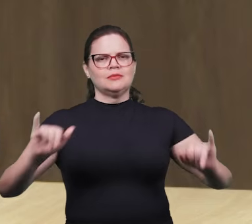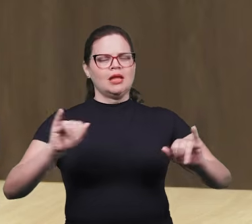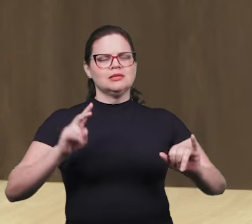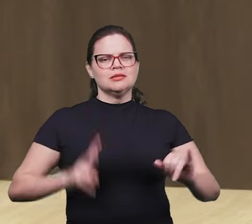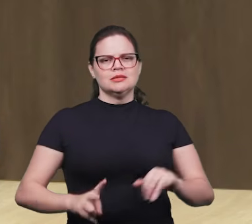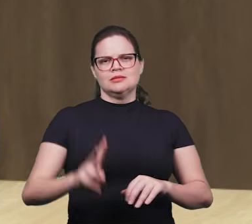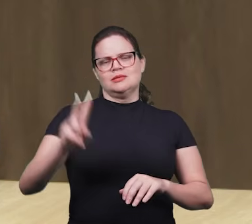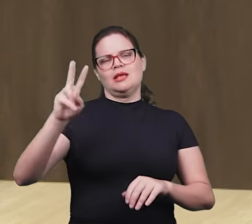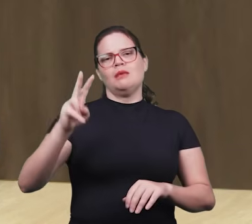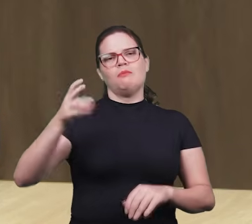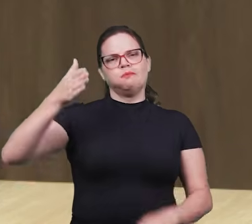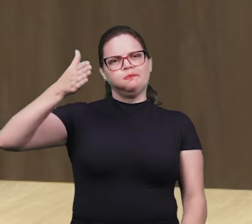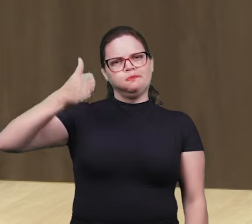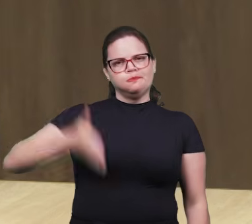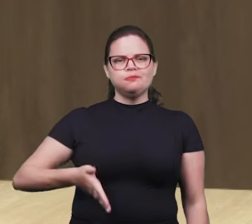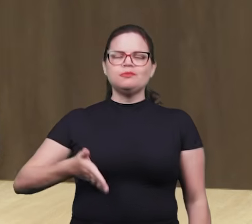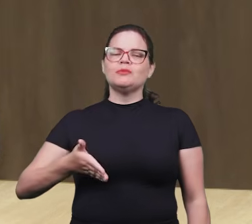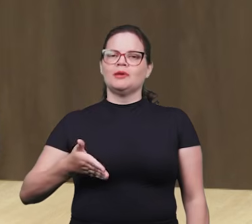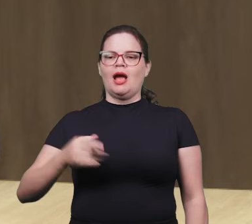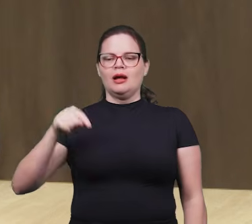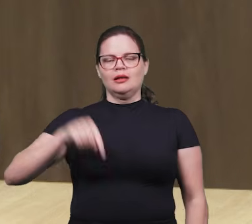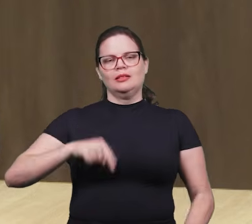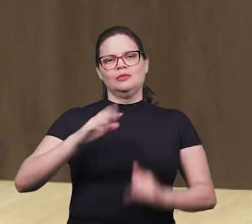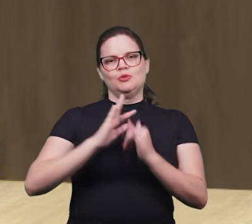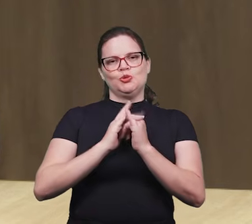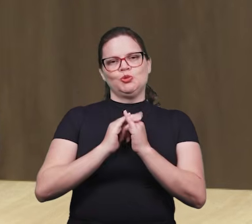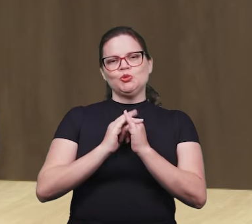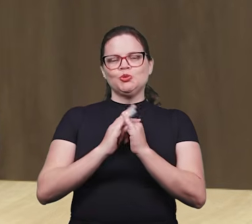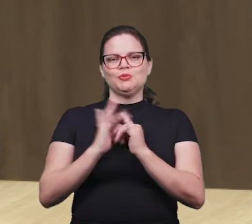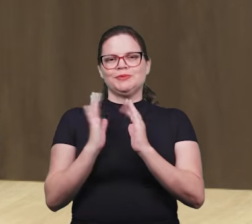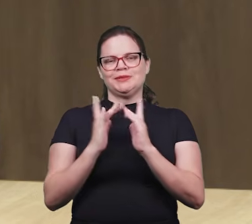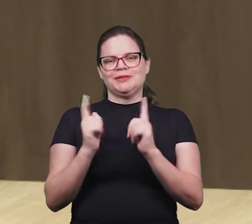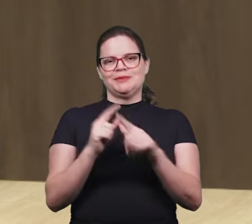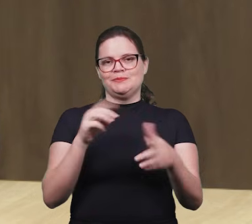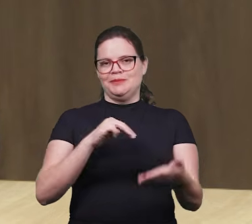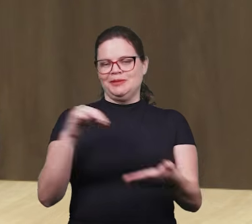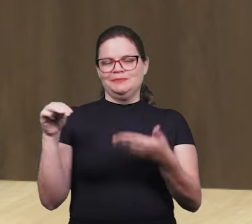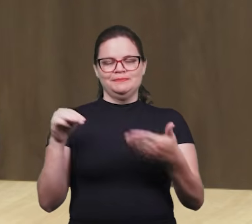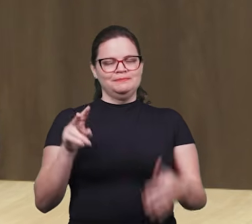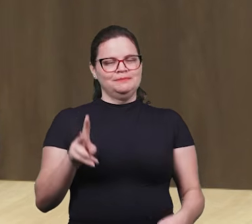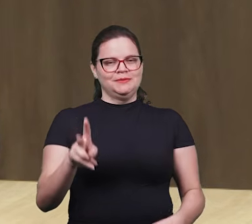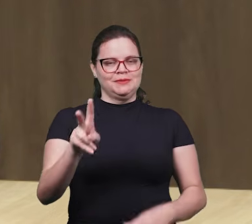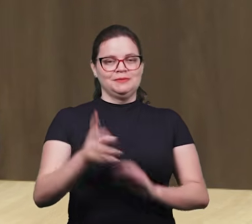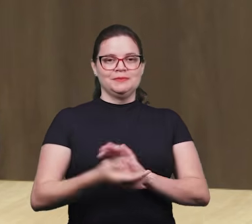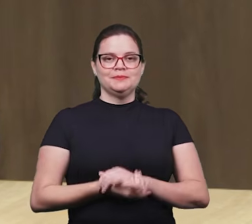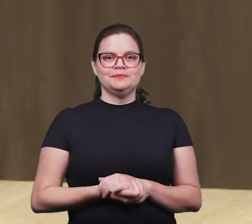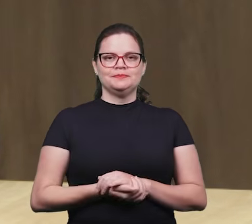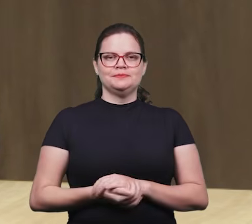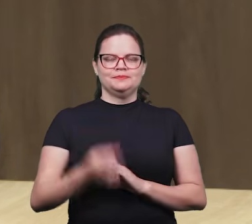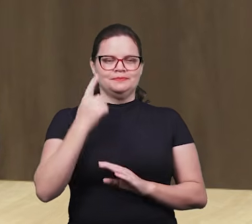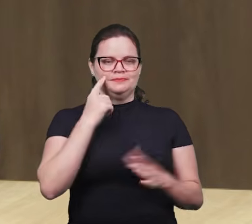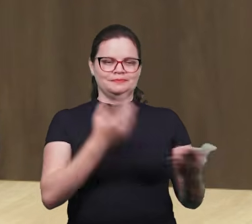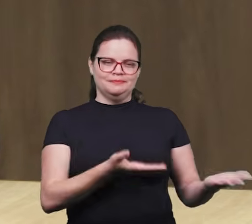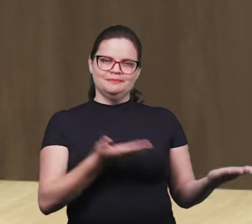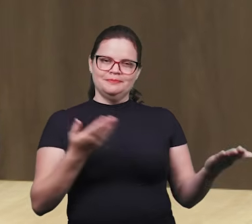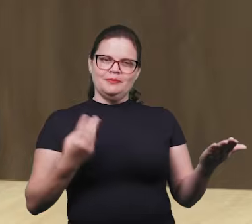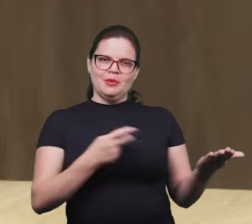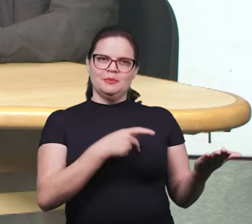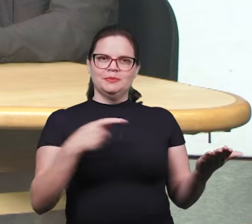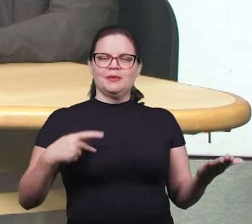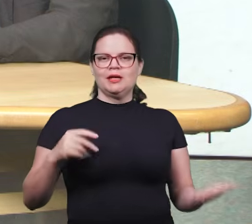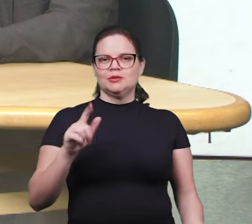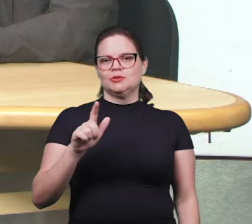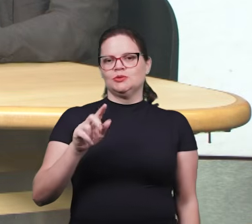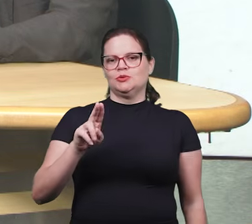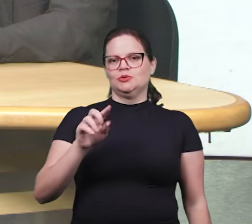forma semanal aqui nos canais oficiais da Igreja Cristã Maranata. Está aqui conosco mais uma vez